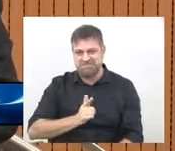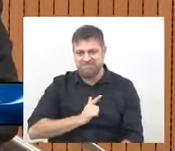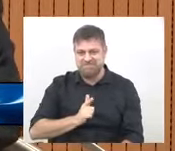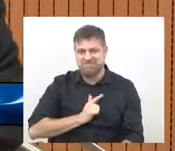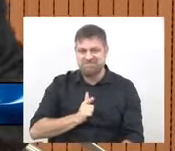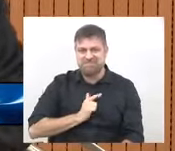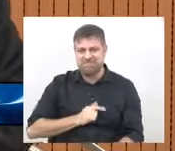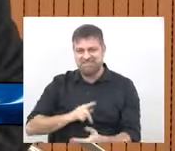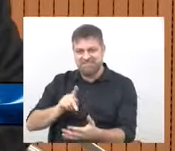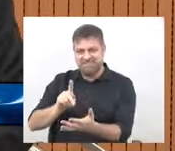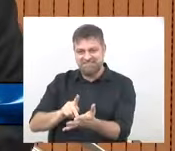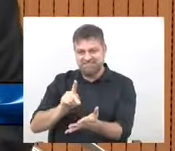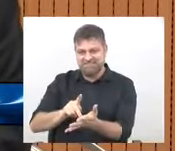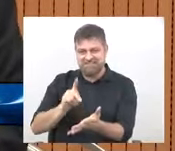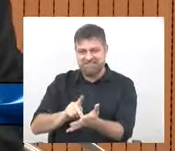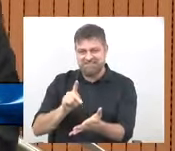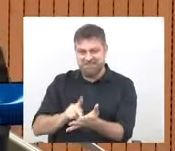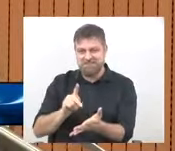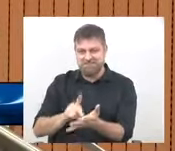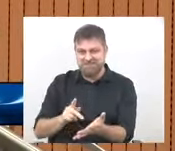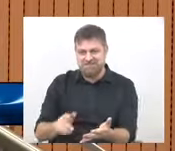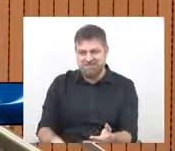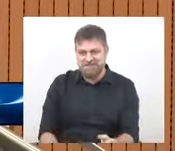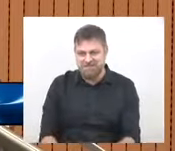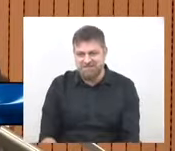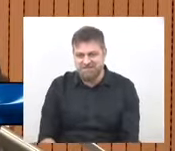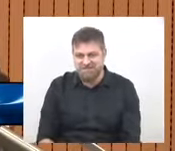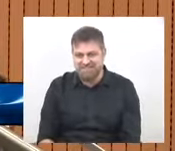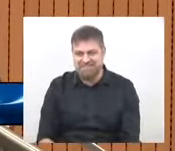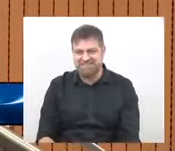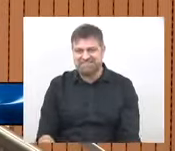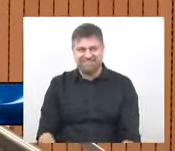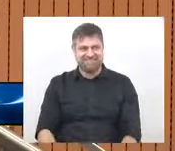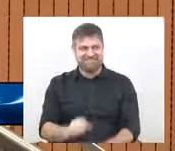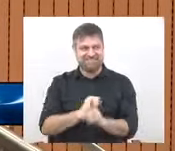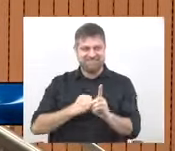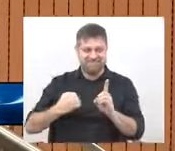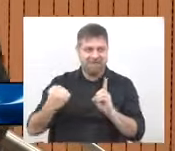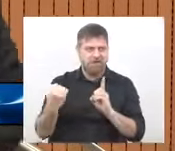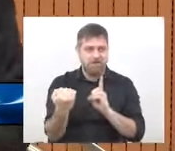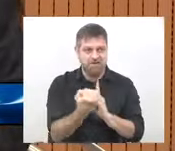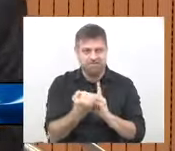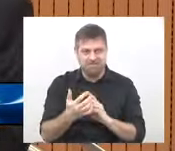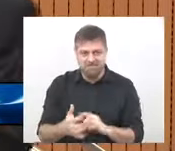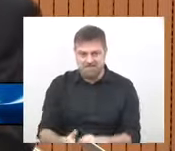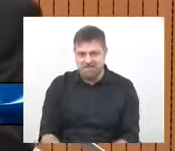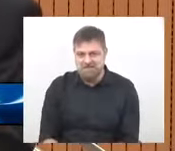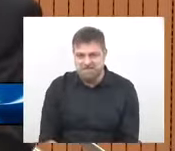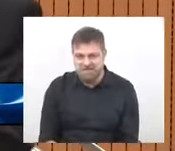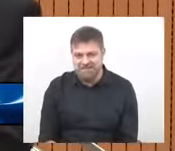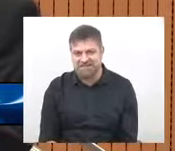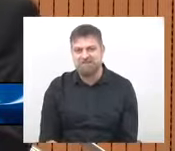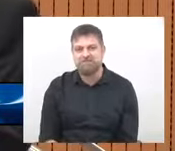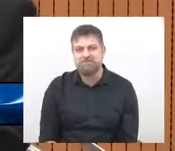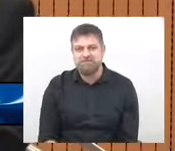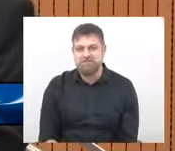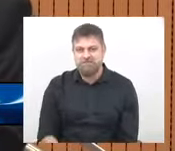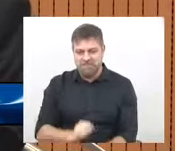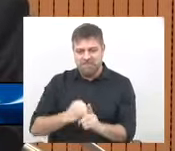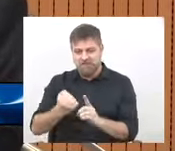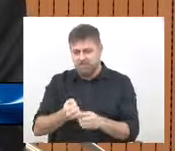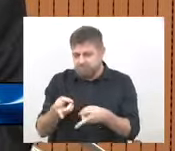A grande verdade, o que percebemos, é que a nossa sociedade tem tido bastante sensibilidade no sentido